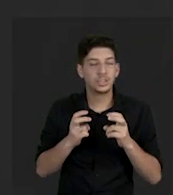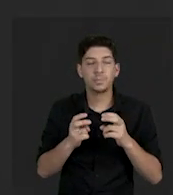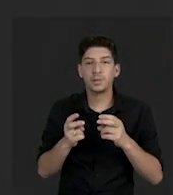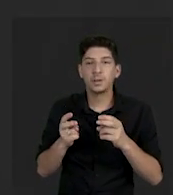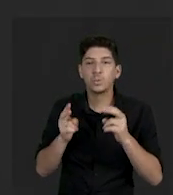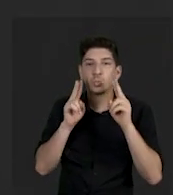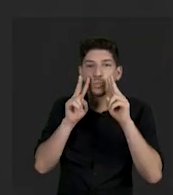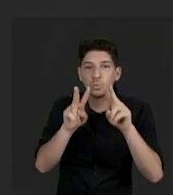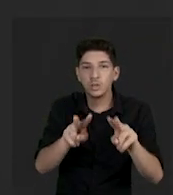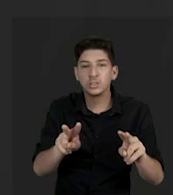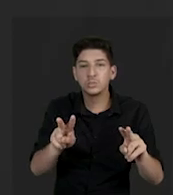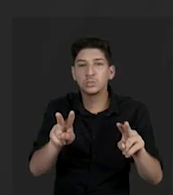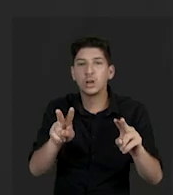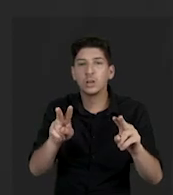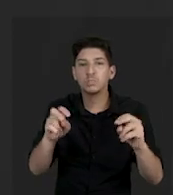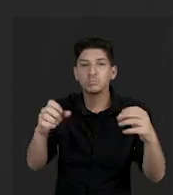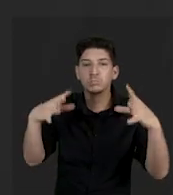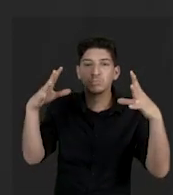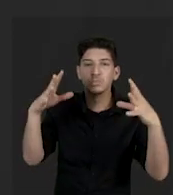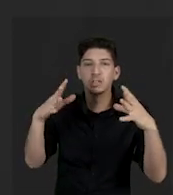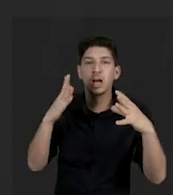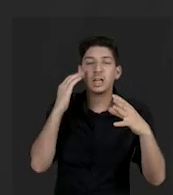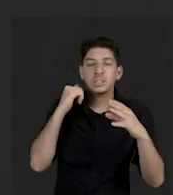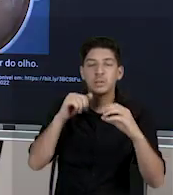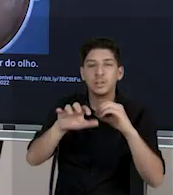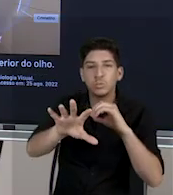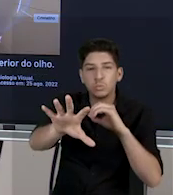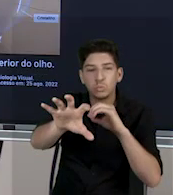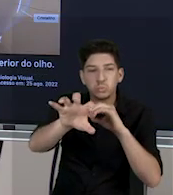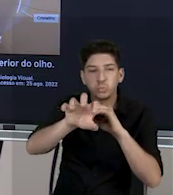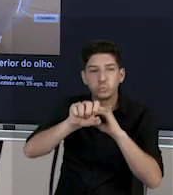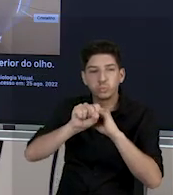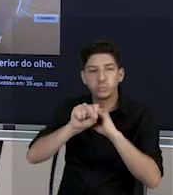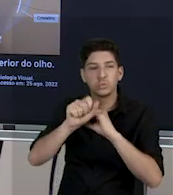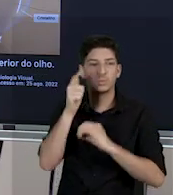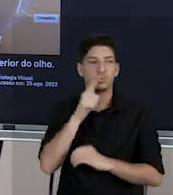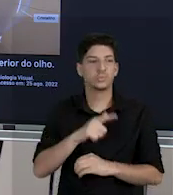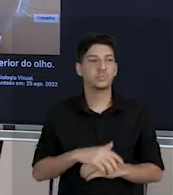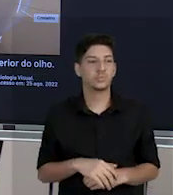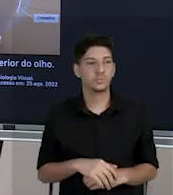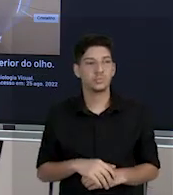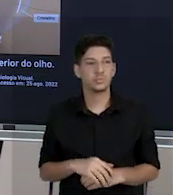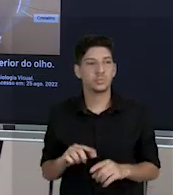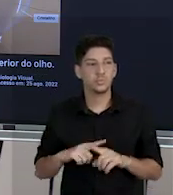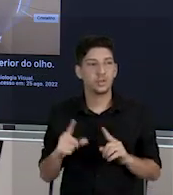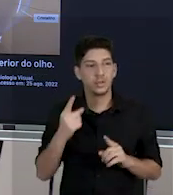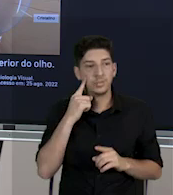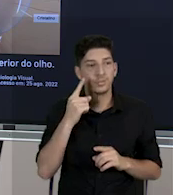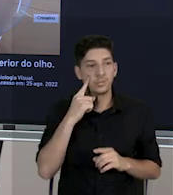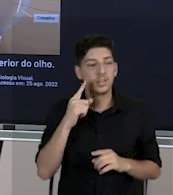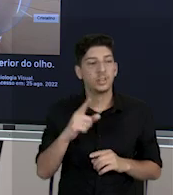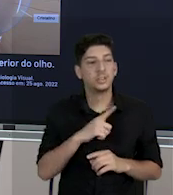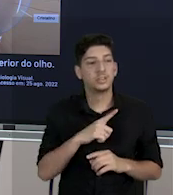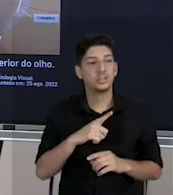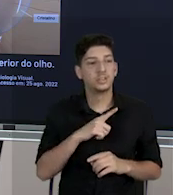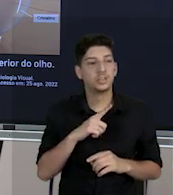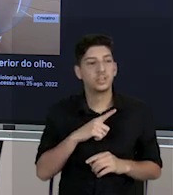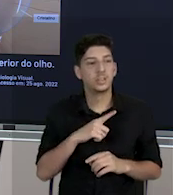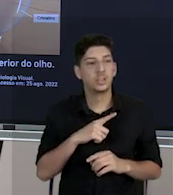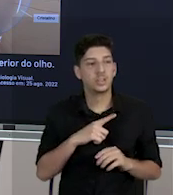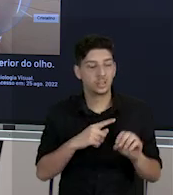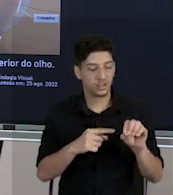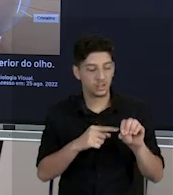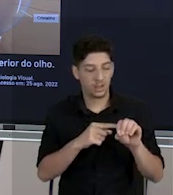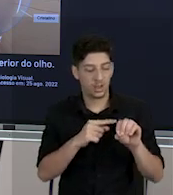as células fotossensíveis. Agora, só lembrando, aqui nós temos entre a parte de